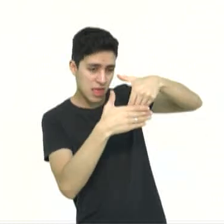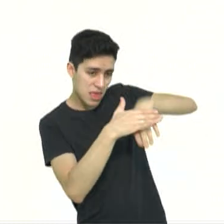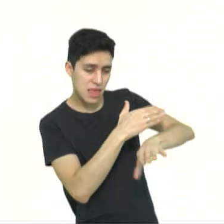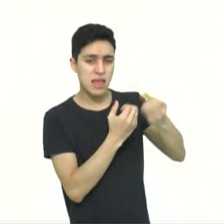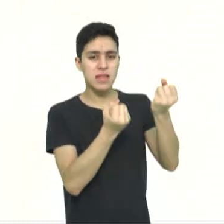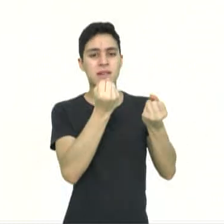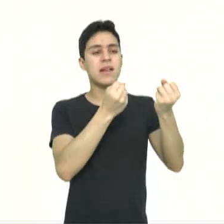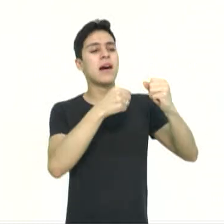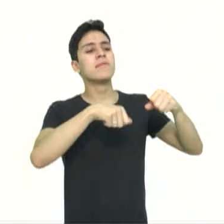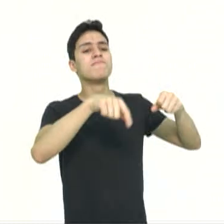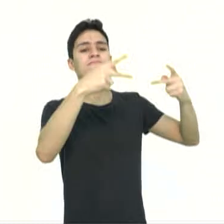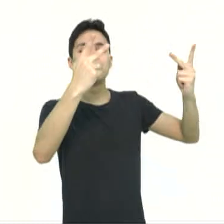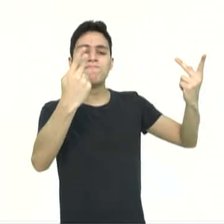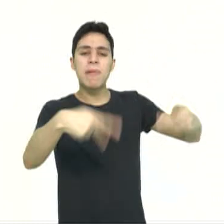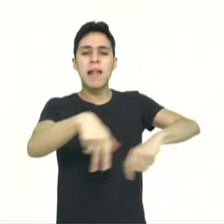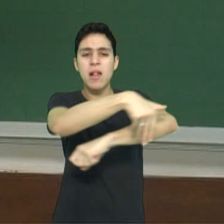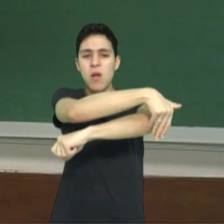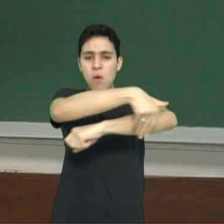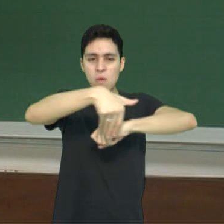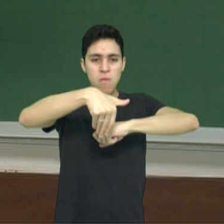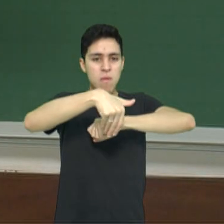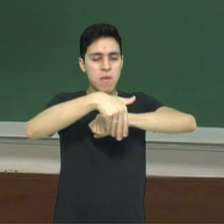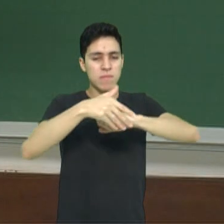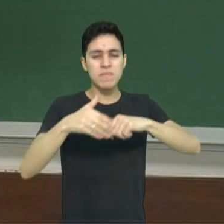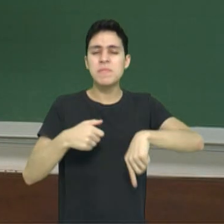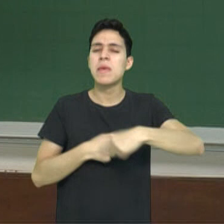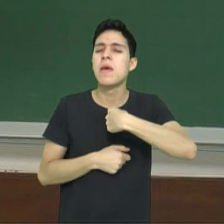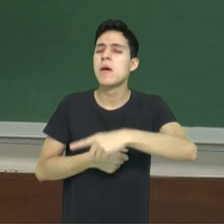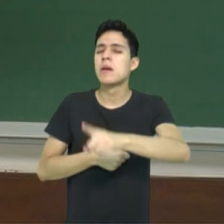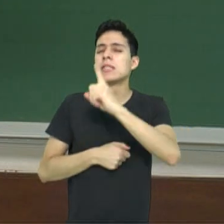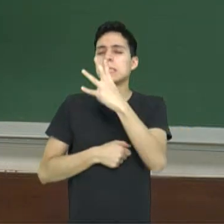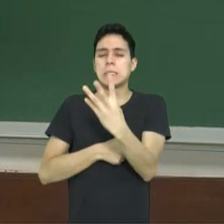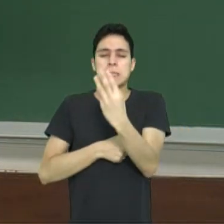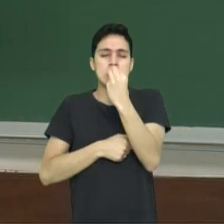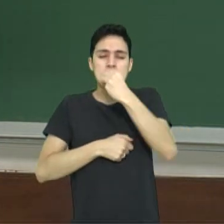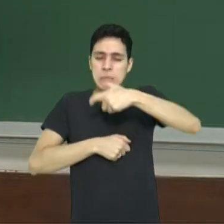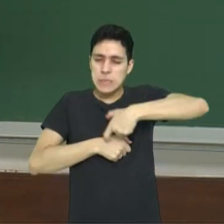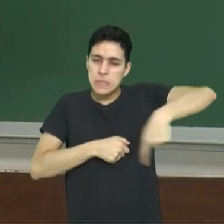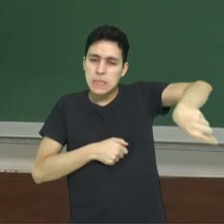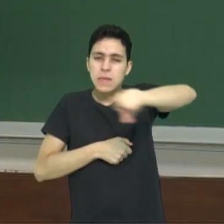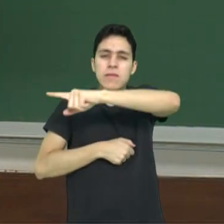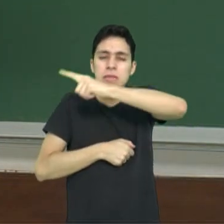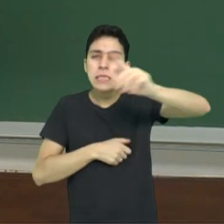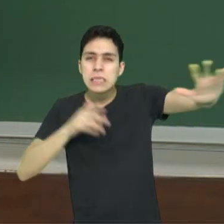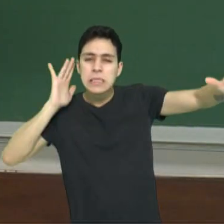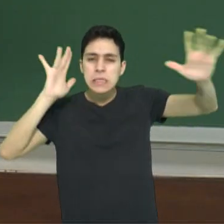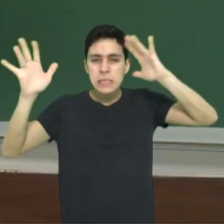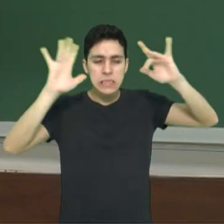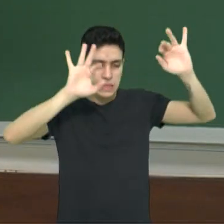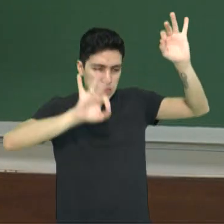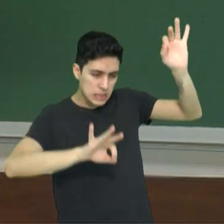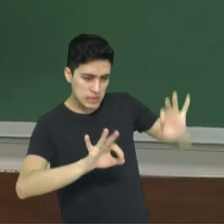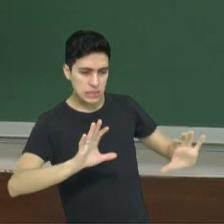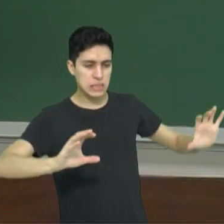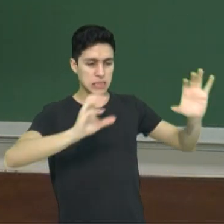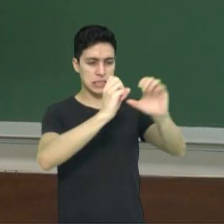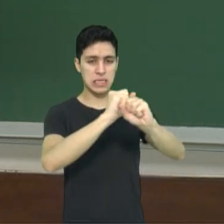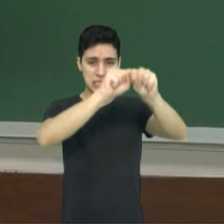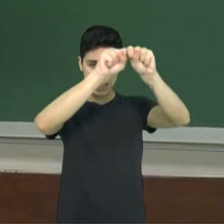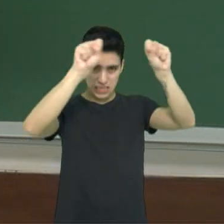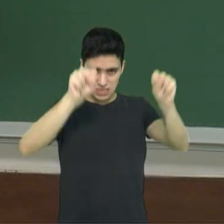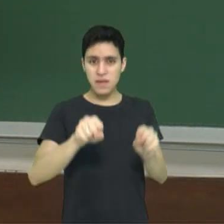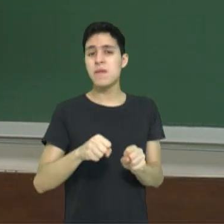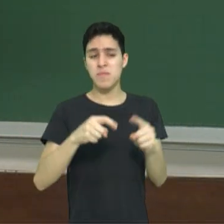de André? E eu vou ficar bem quietinha e vou dar um tempo para você pensar, montar esse sistema, porque